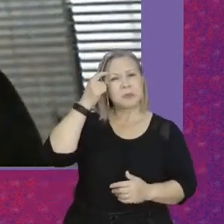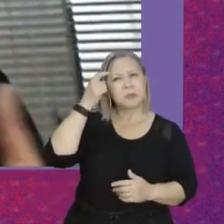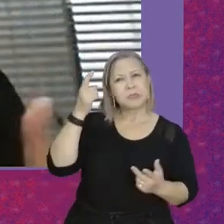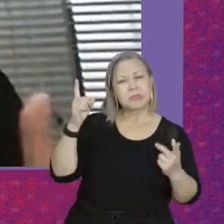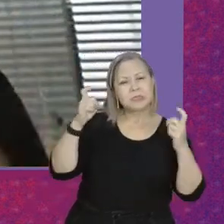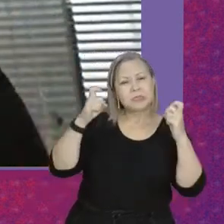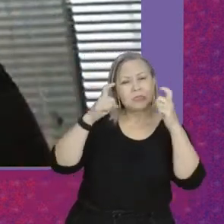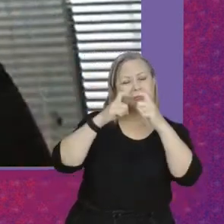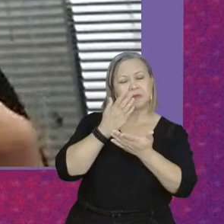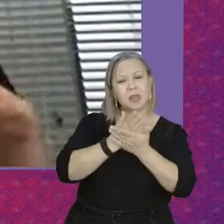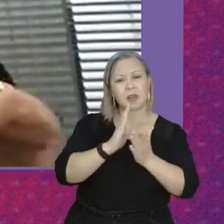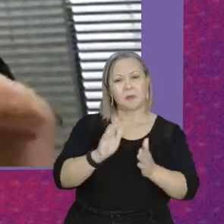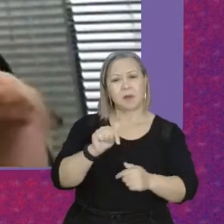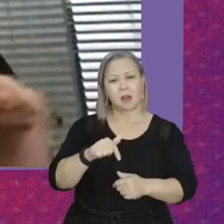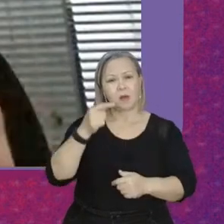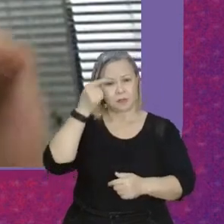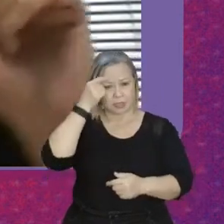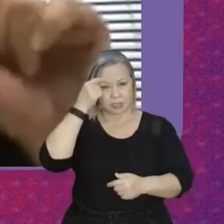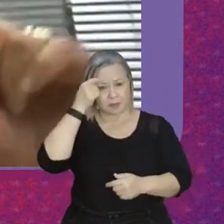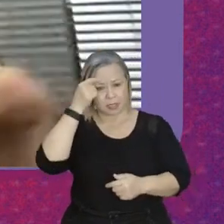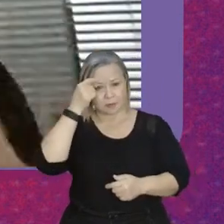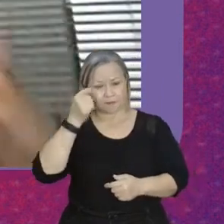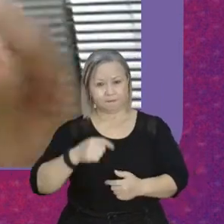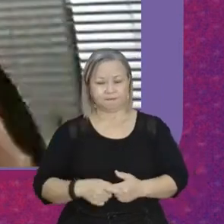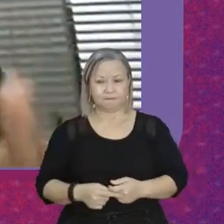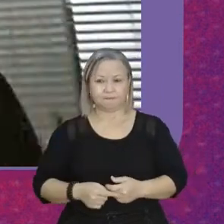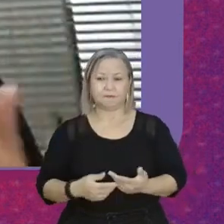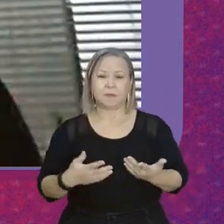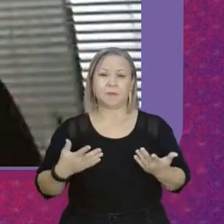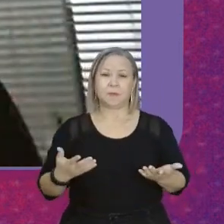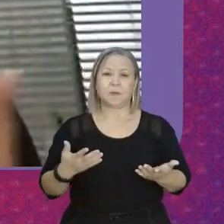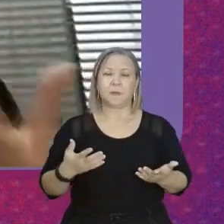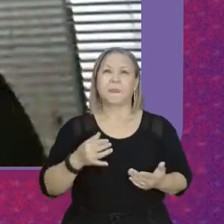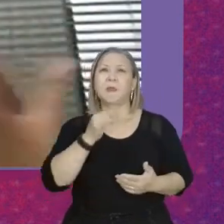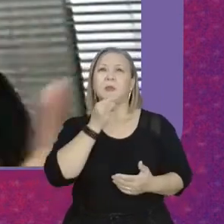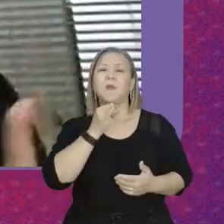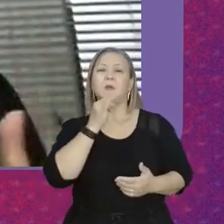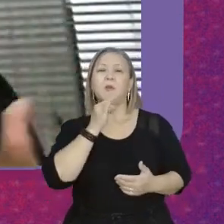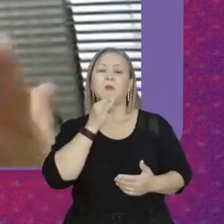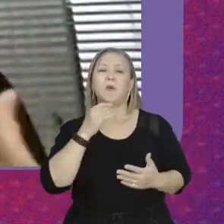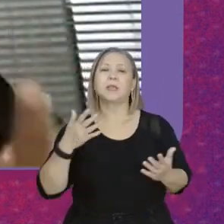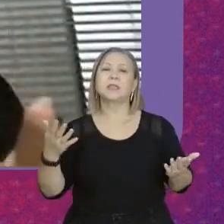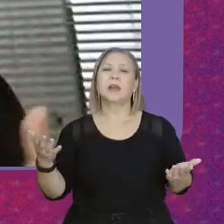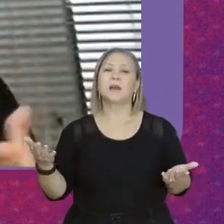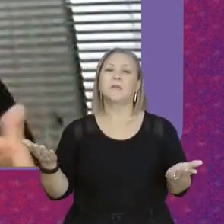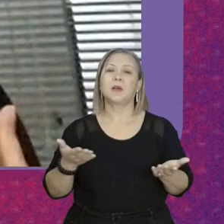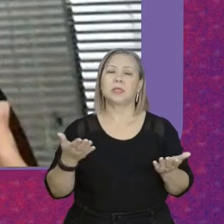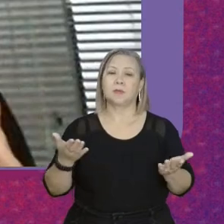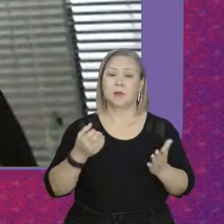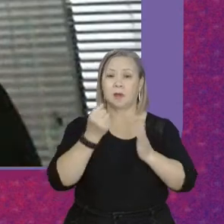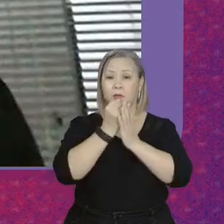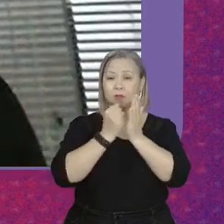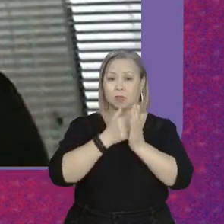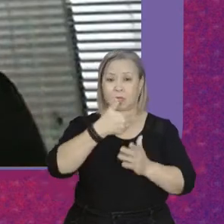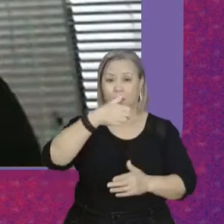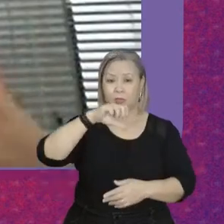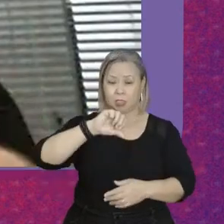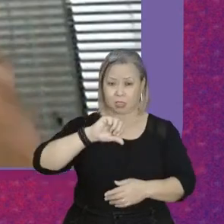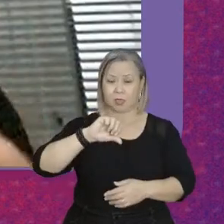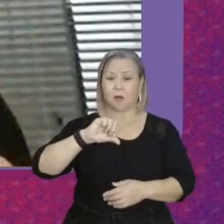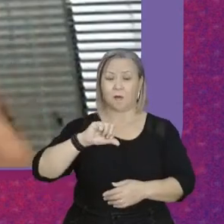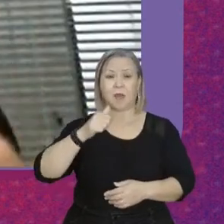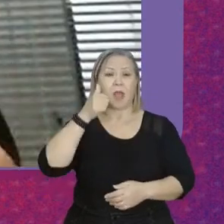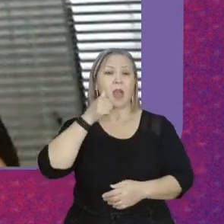difícil. E para a gente ter uma noção, assim, eu vou dar um exemplo, muito recentemente, no século XIX,